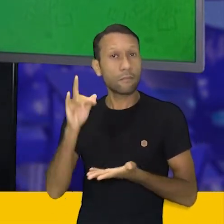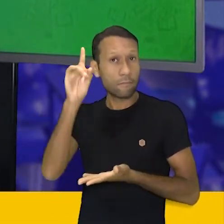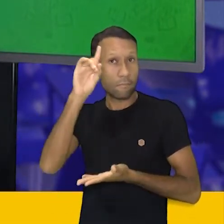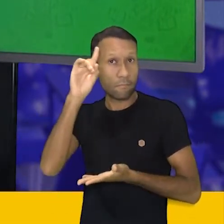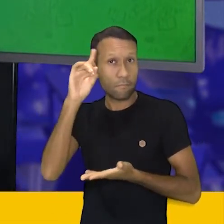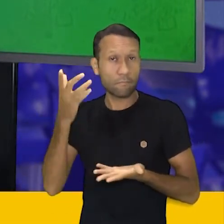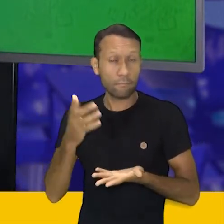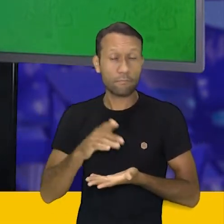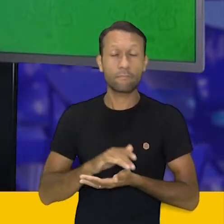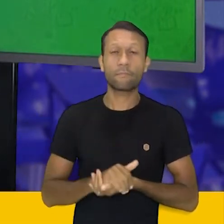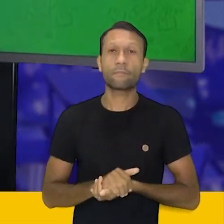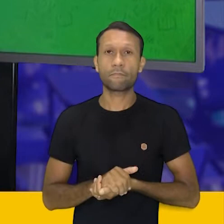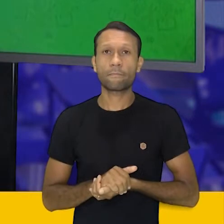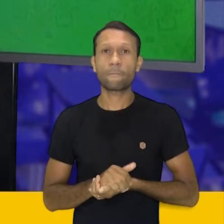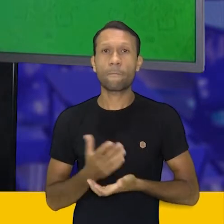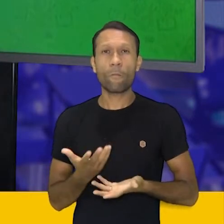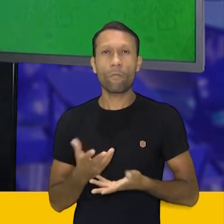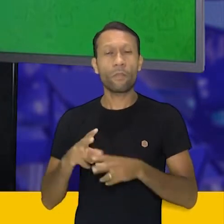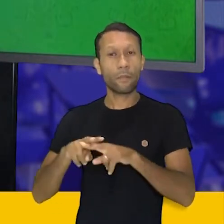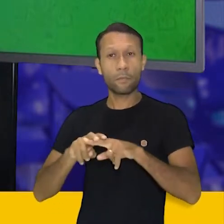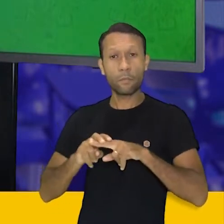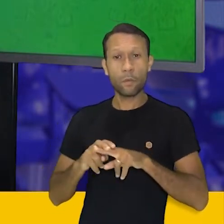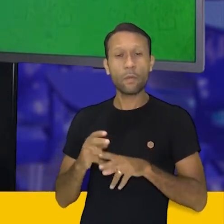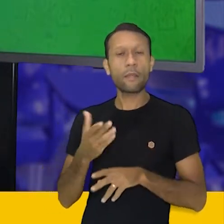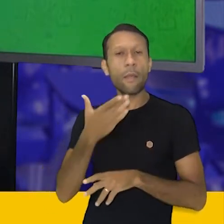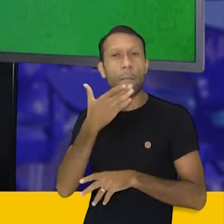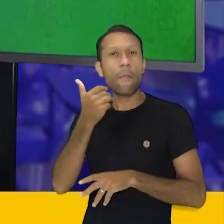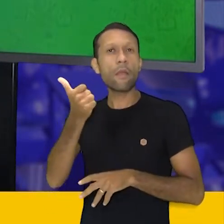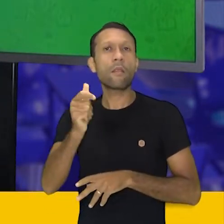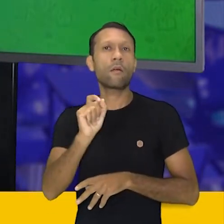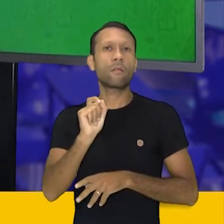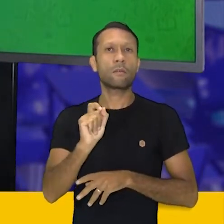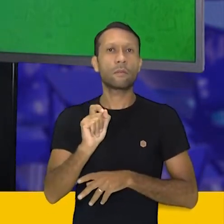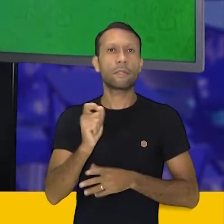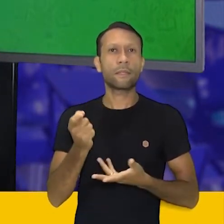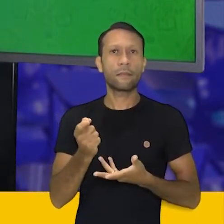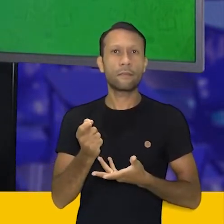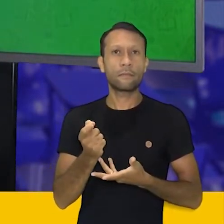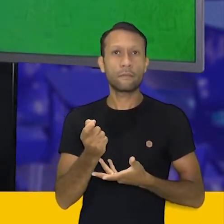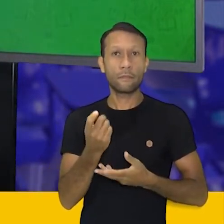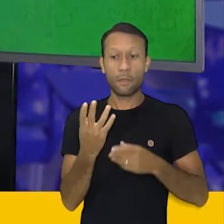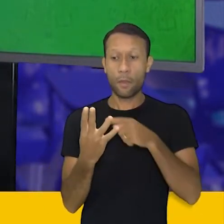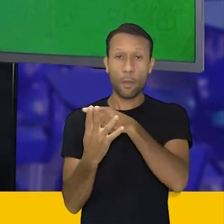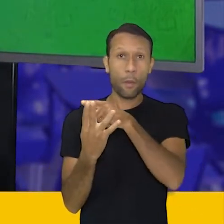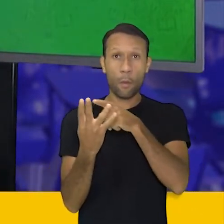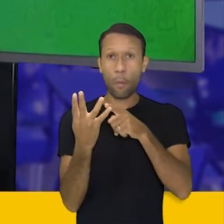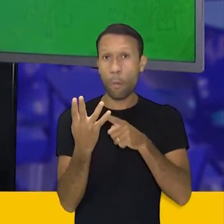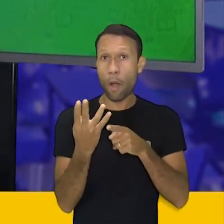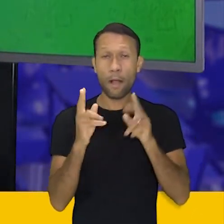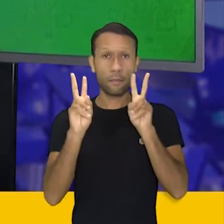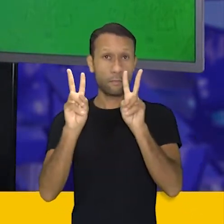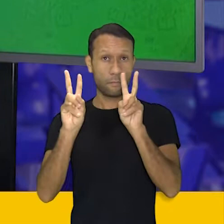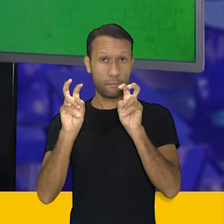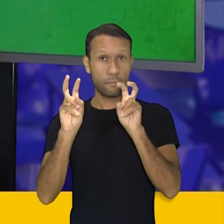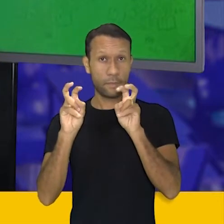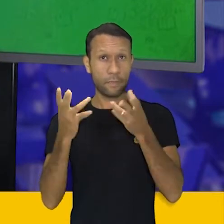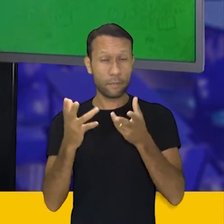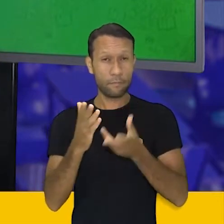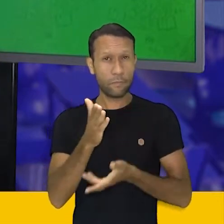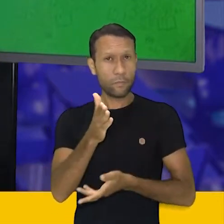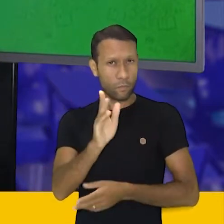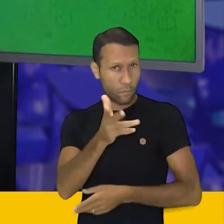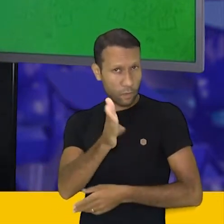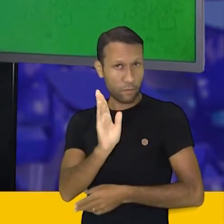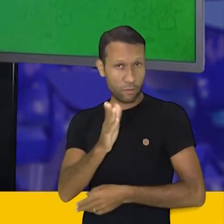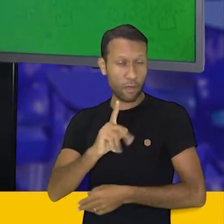vocês estão lá em contato com eles. Então nós optamos por elencar 4 temáticas, e aí